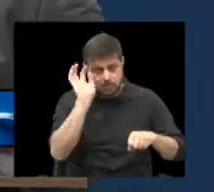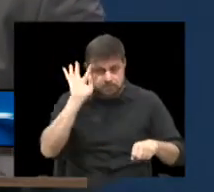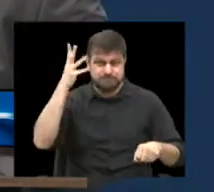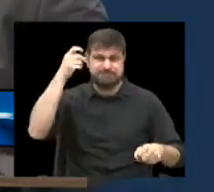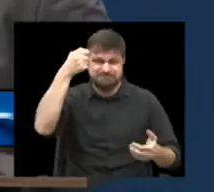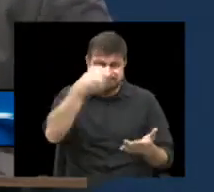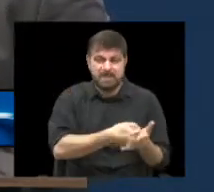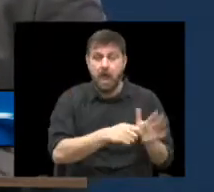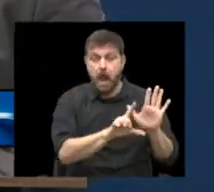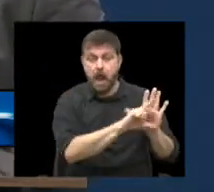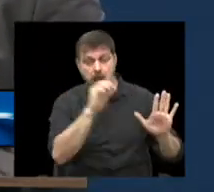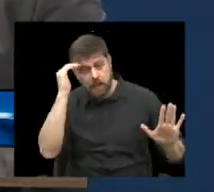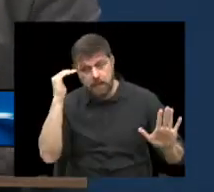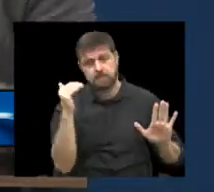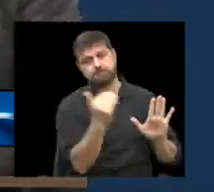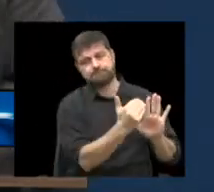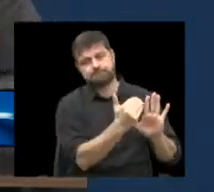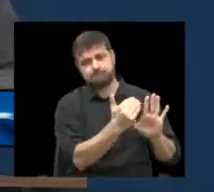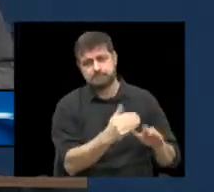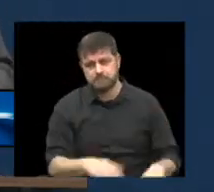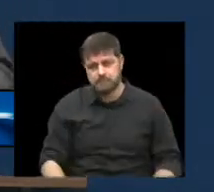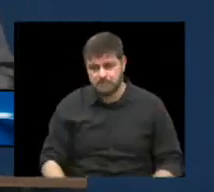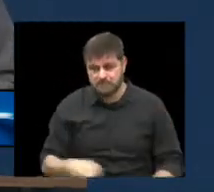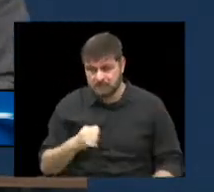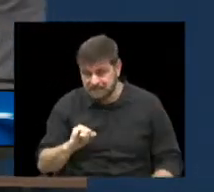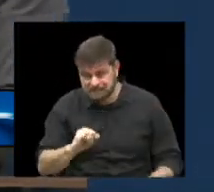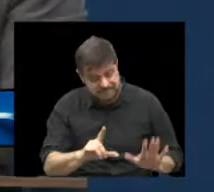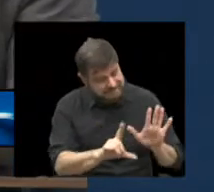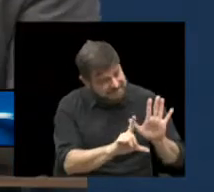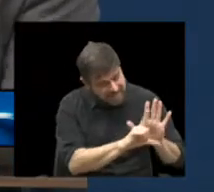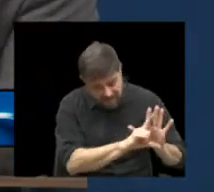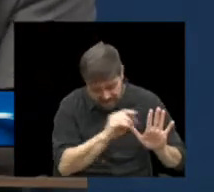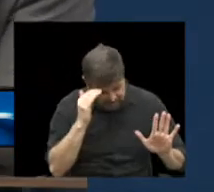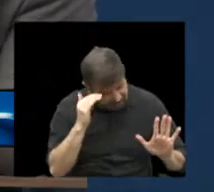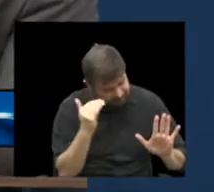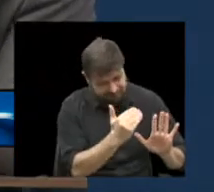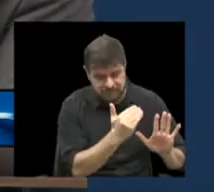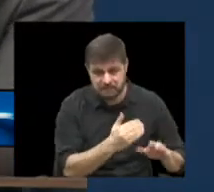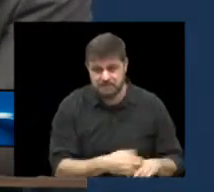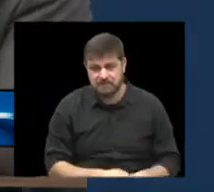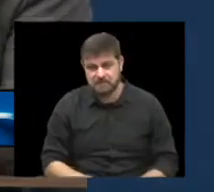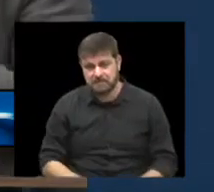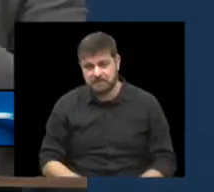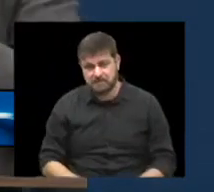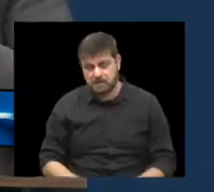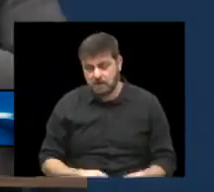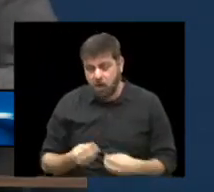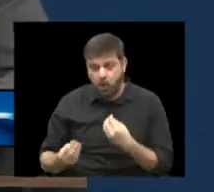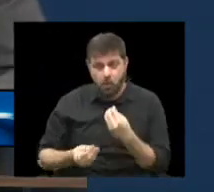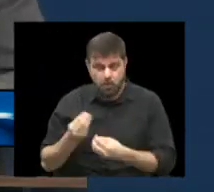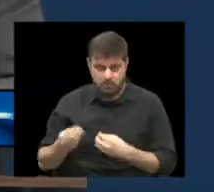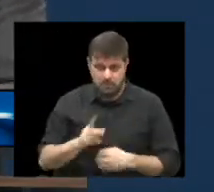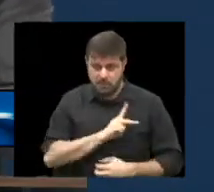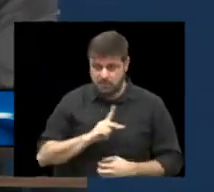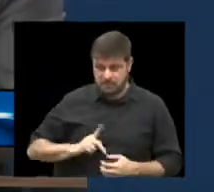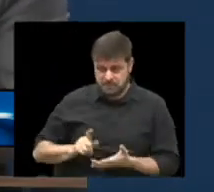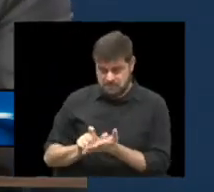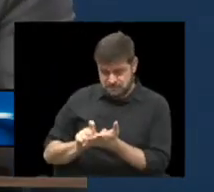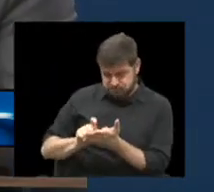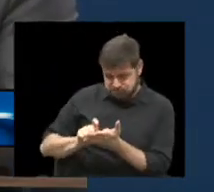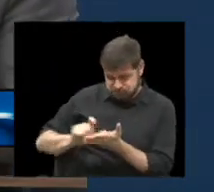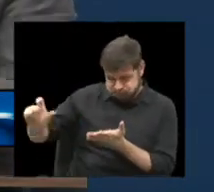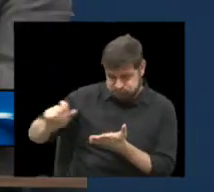lei, o que é mais importante. Se foi dentro da lei, agora, se tiver que tirar o presidente